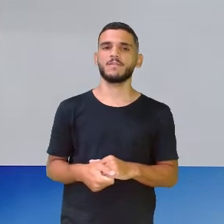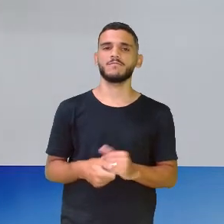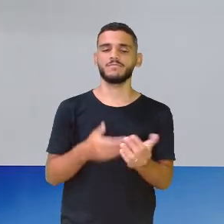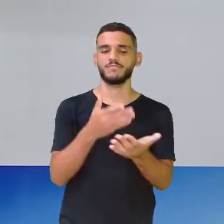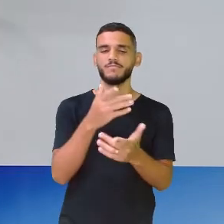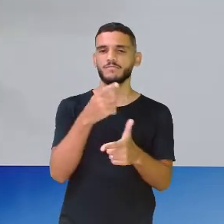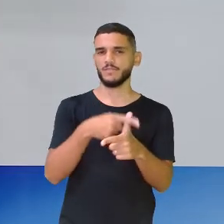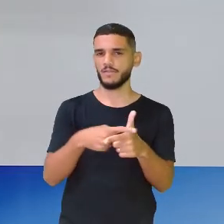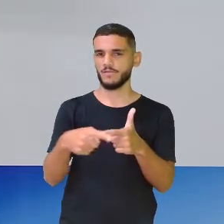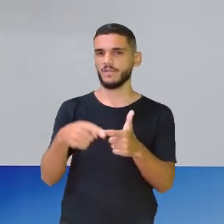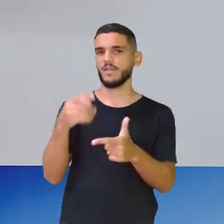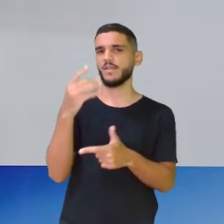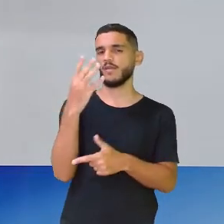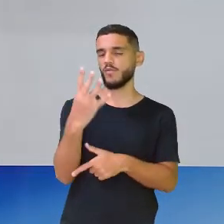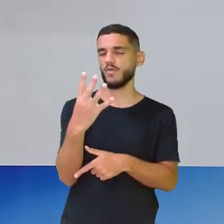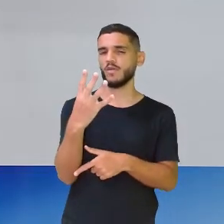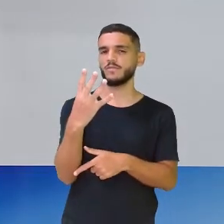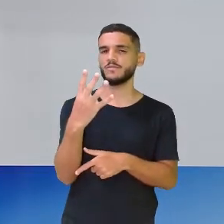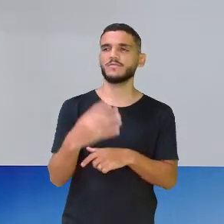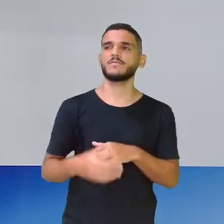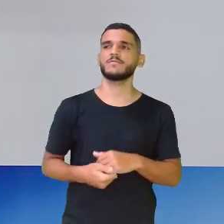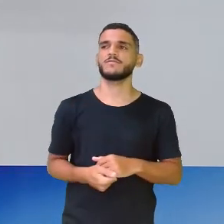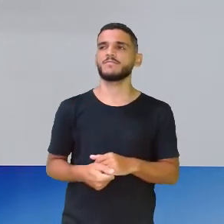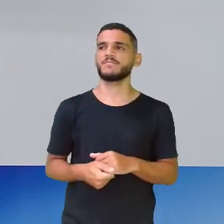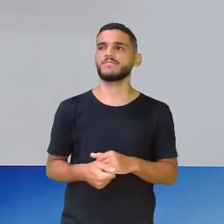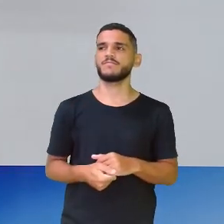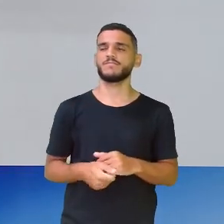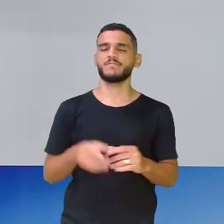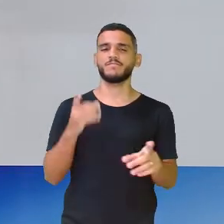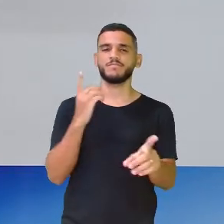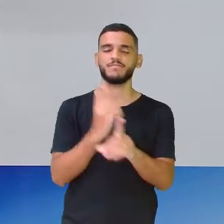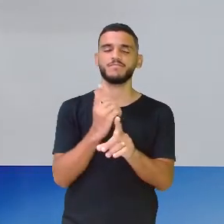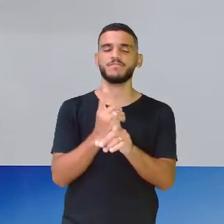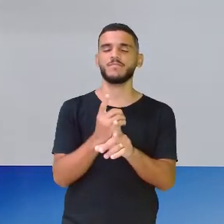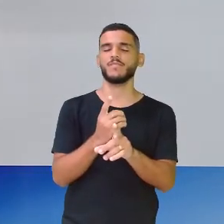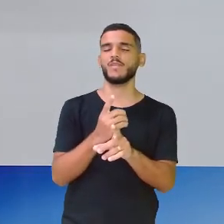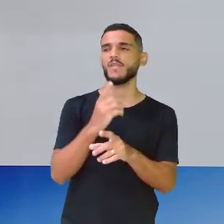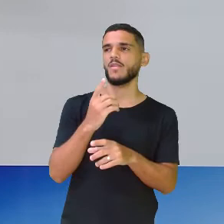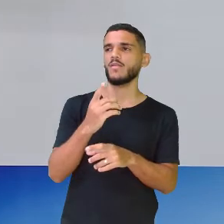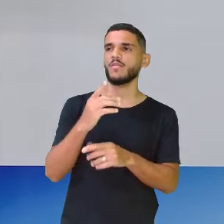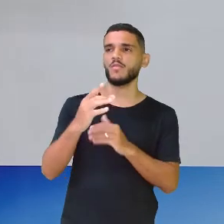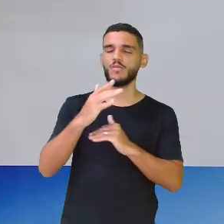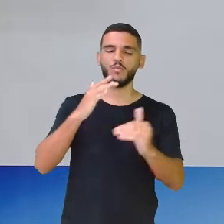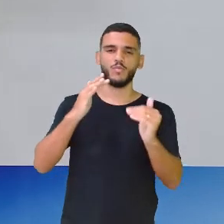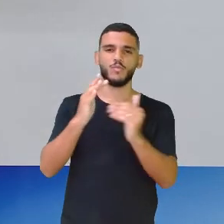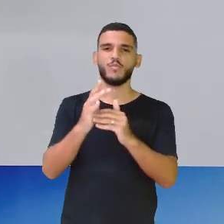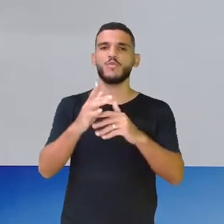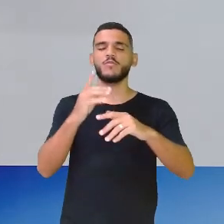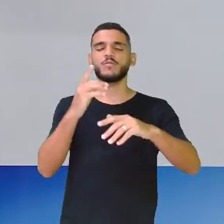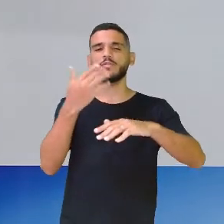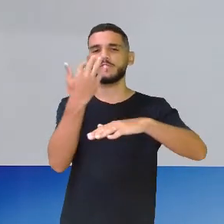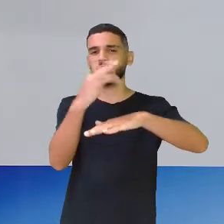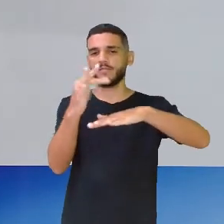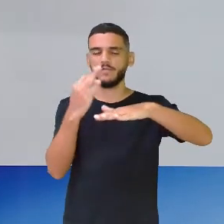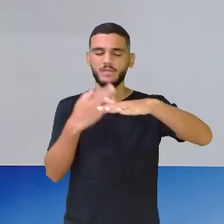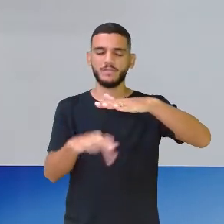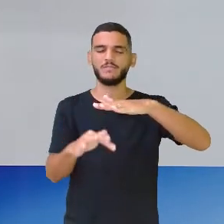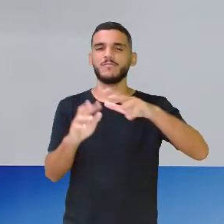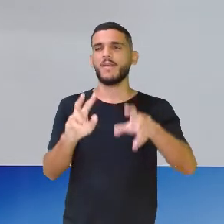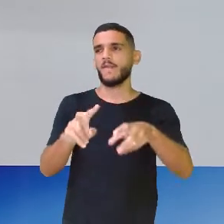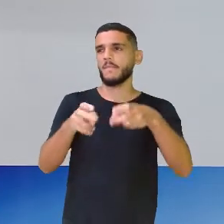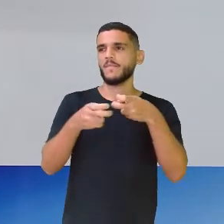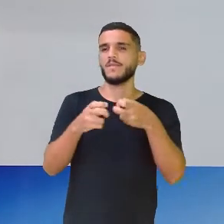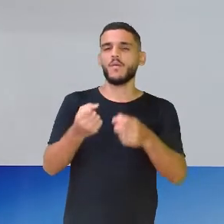dividi em 4 vezes, encontrei as minhas frações. Quero